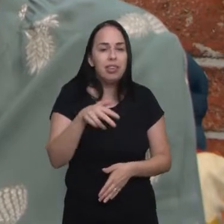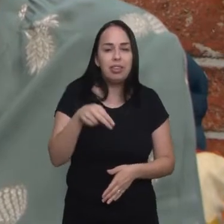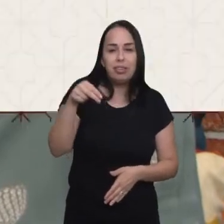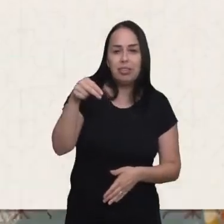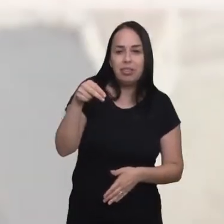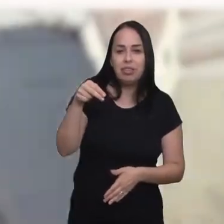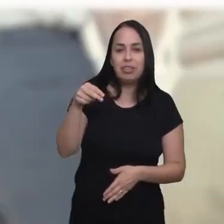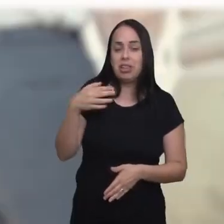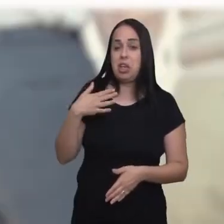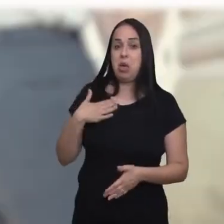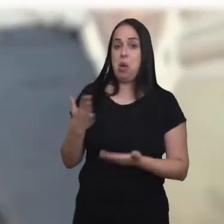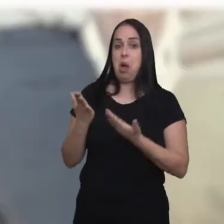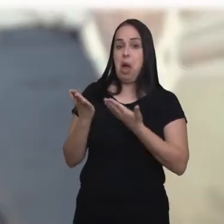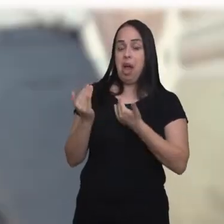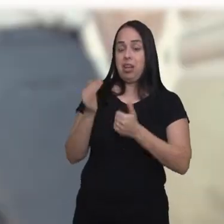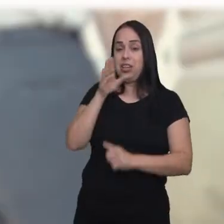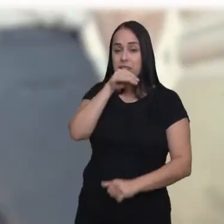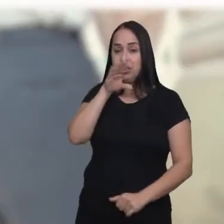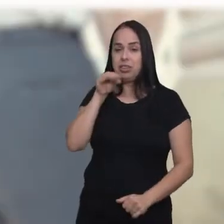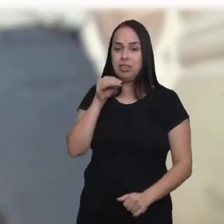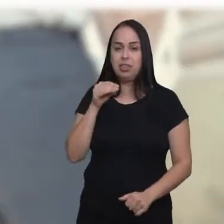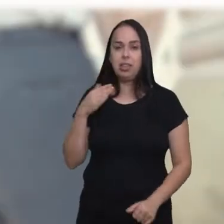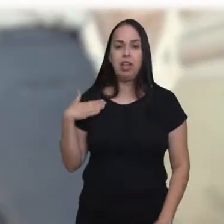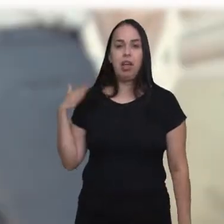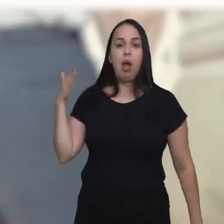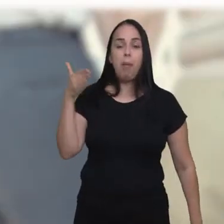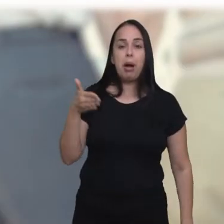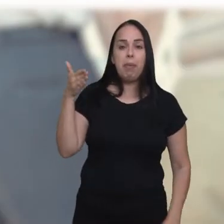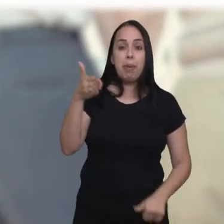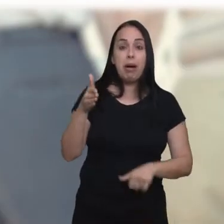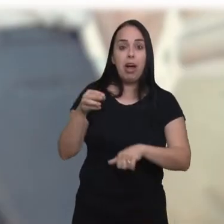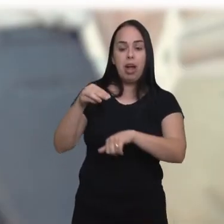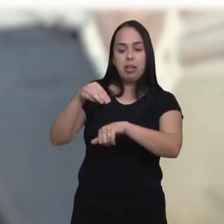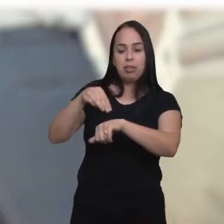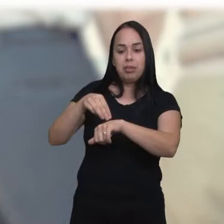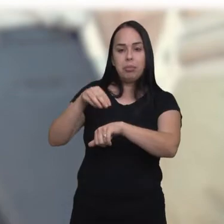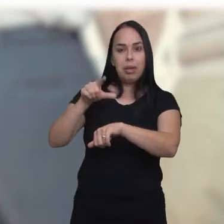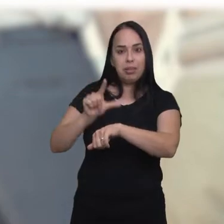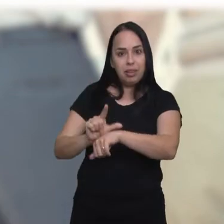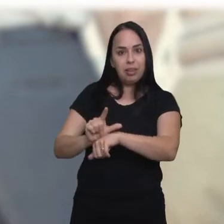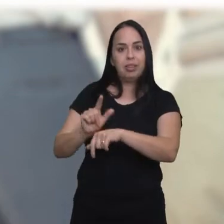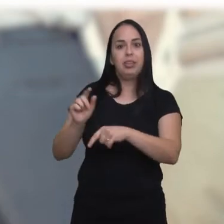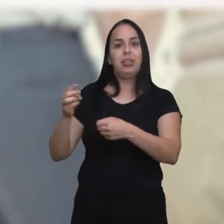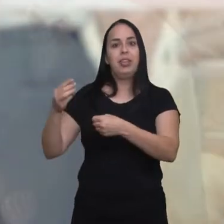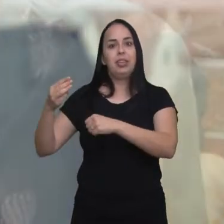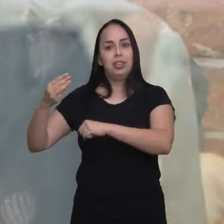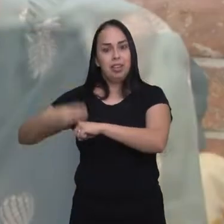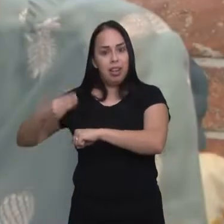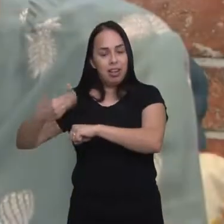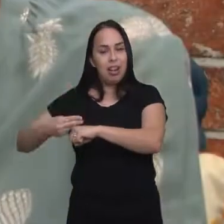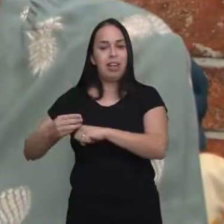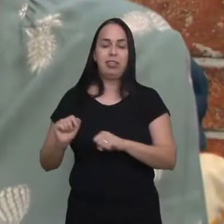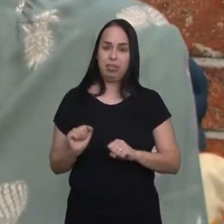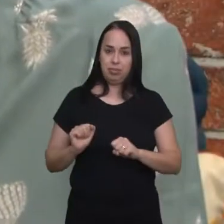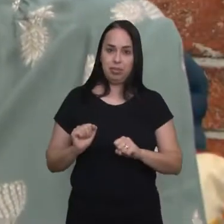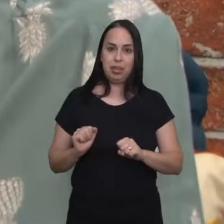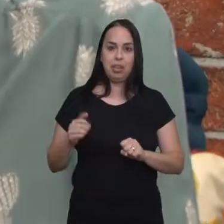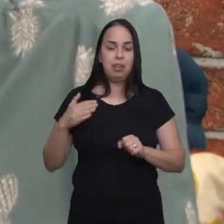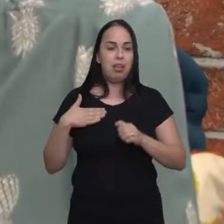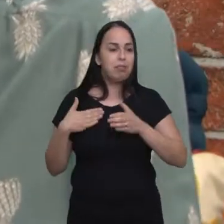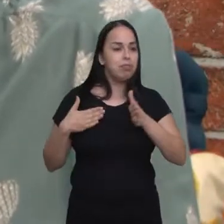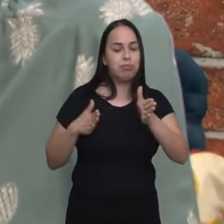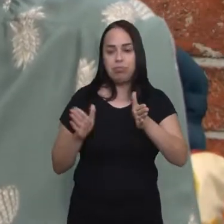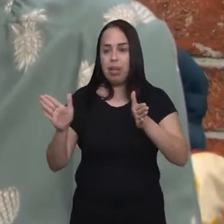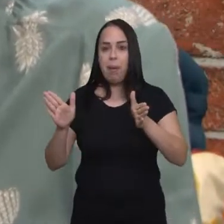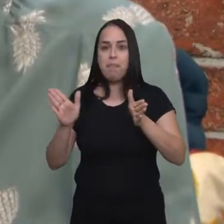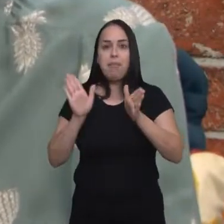decorrer assim da minha adolescência, nas minhas muitas idas a Monteiro Lobato, São Francisco Xavier. Mas eu nunca